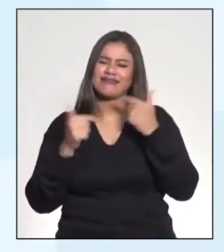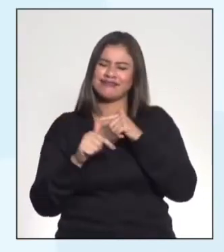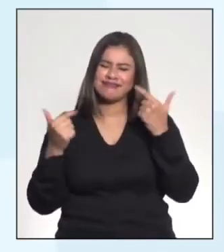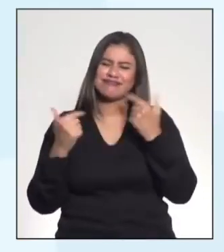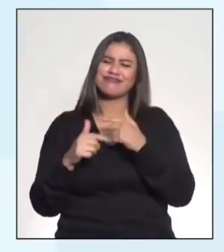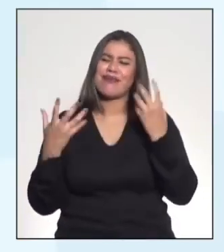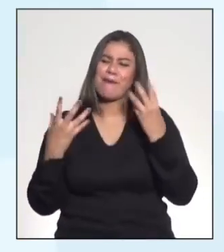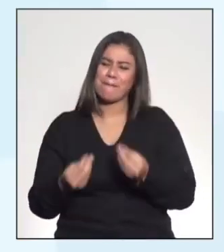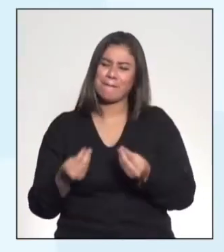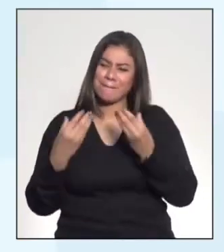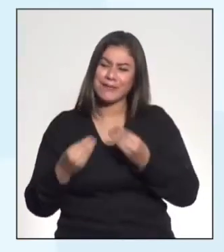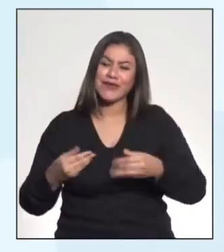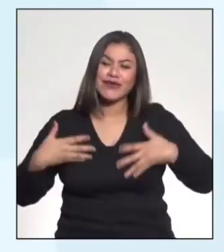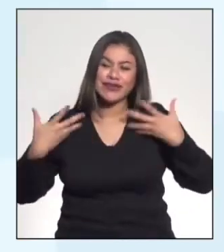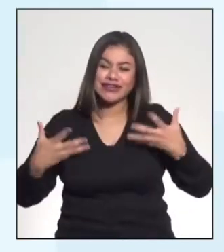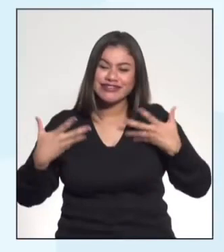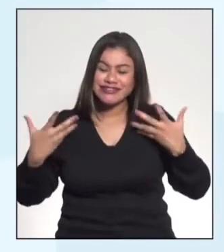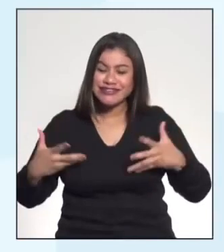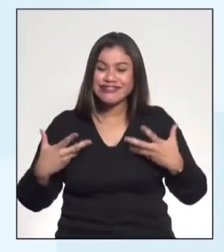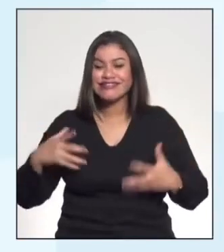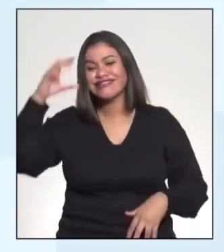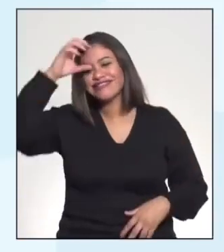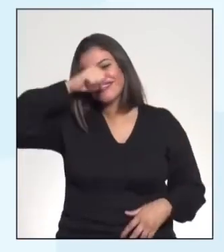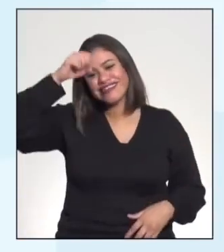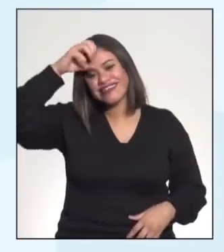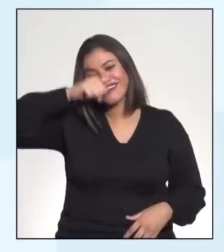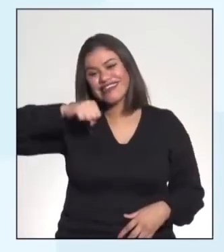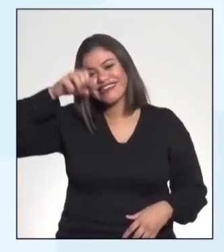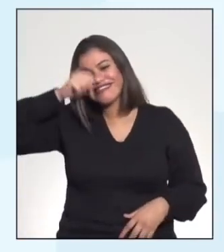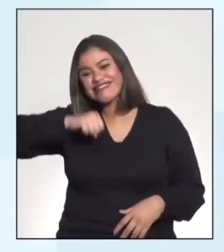se divertir, vão aprender o que a gente